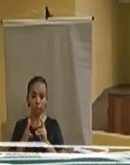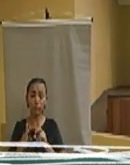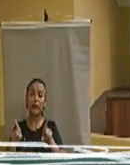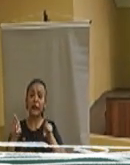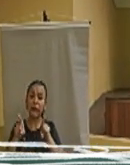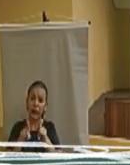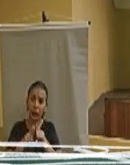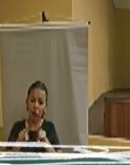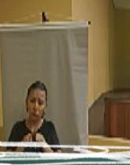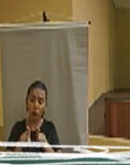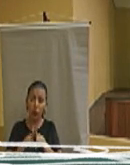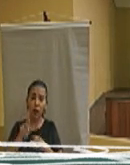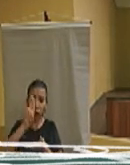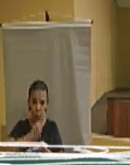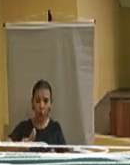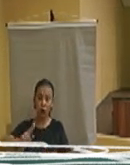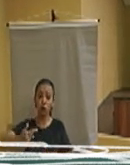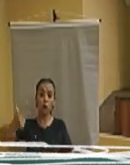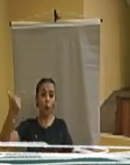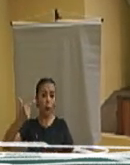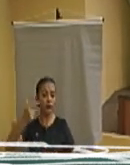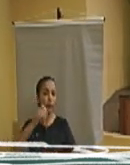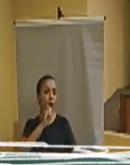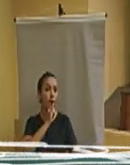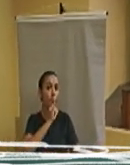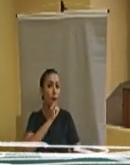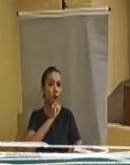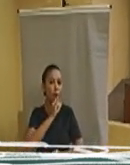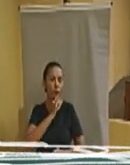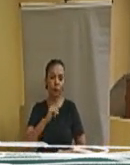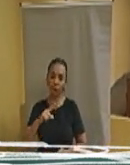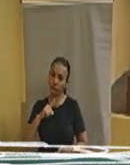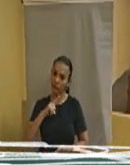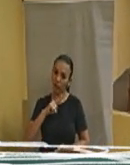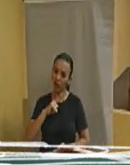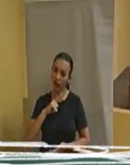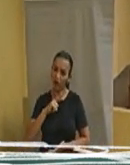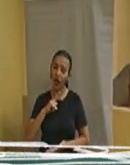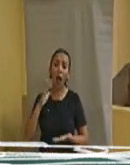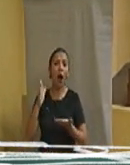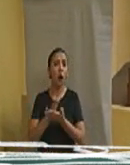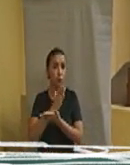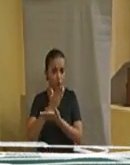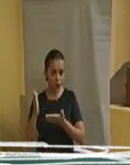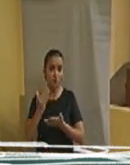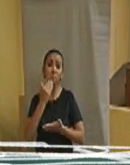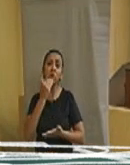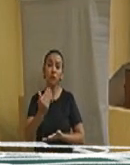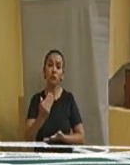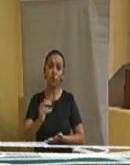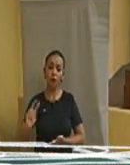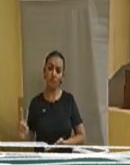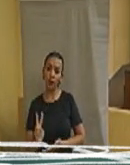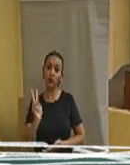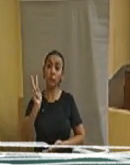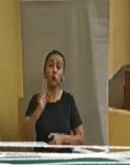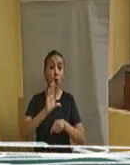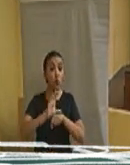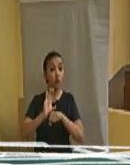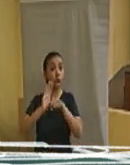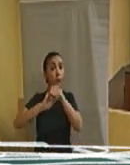Passamos também pela Unidade 2, que, por exemplo, tiveram algumas demandas, como a valorização dos cursos